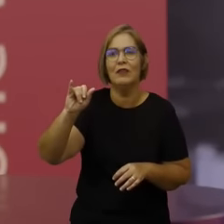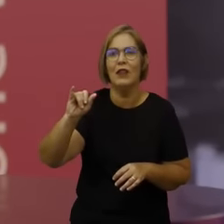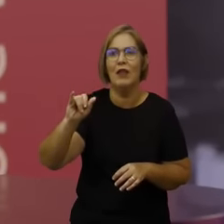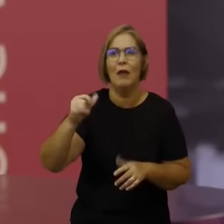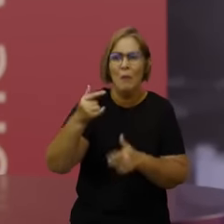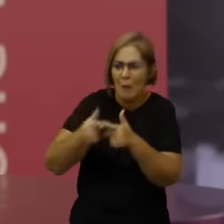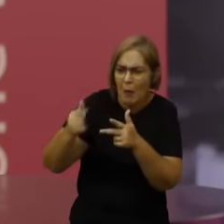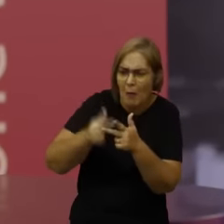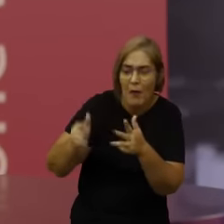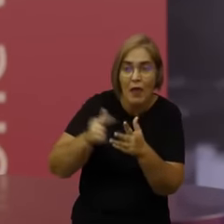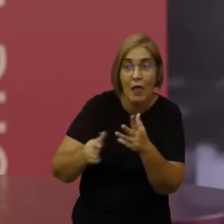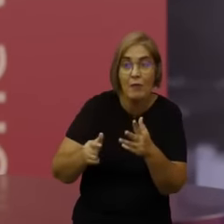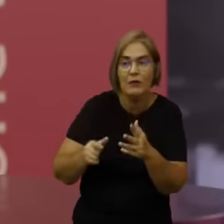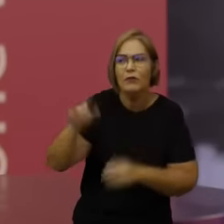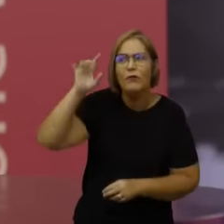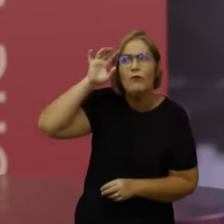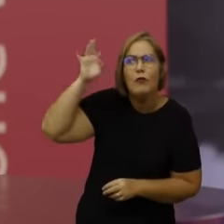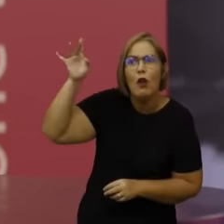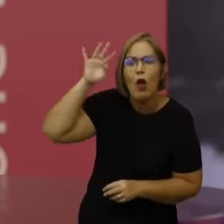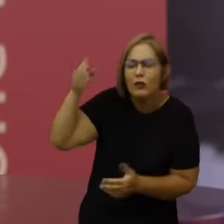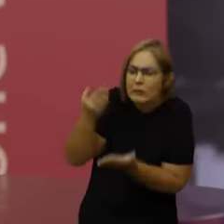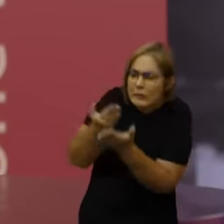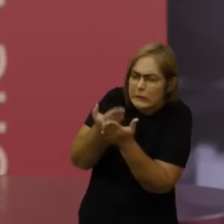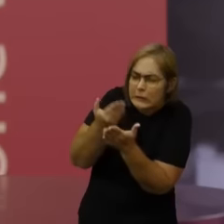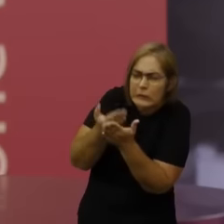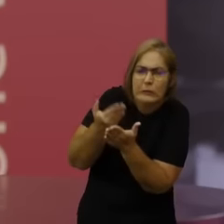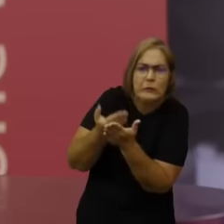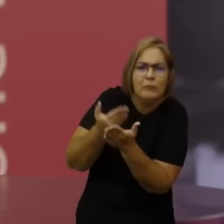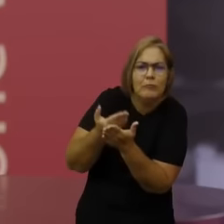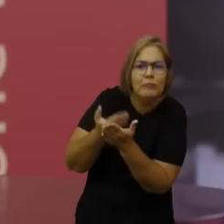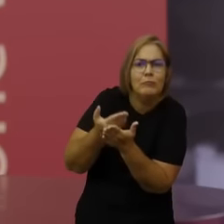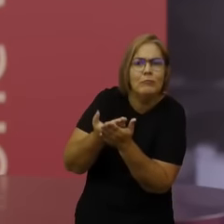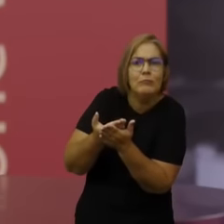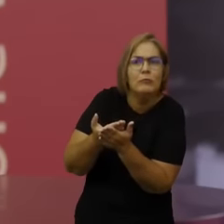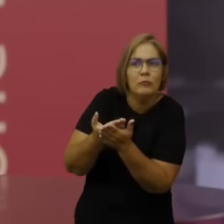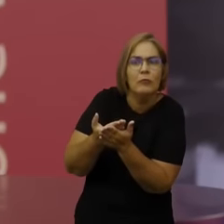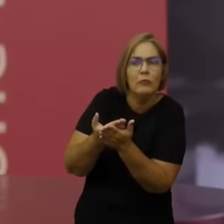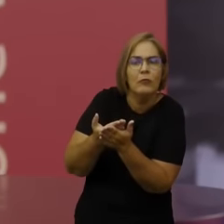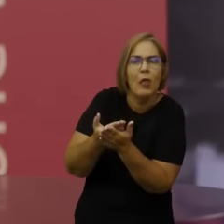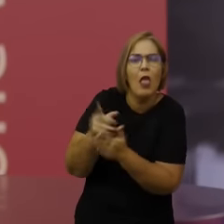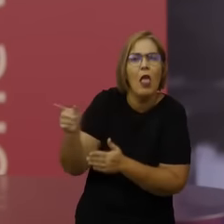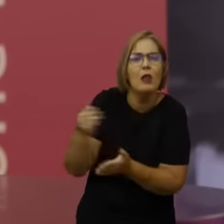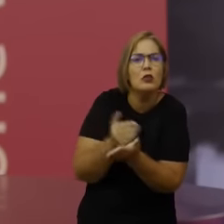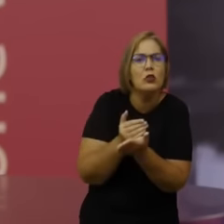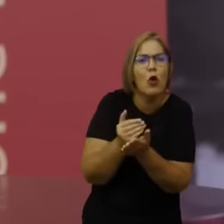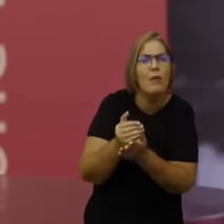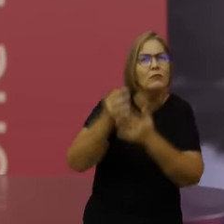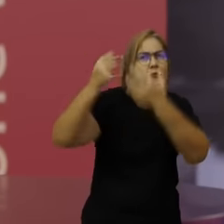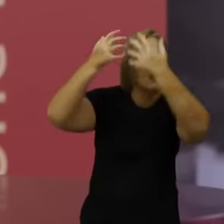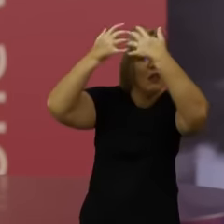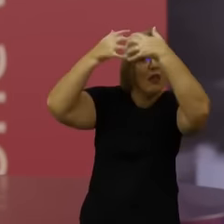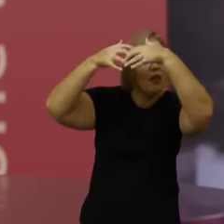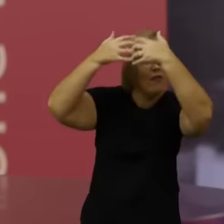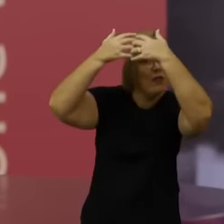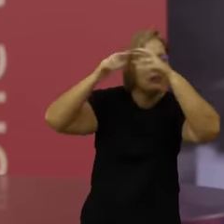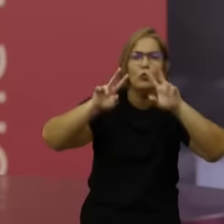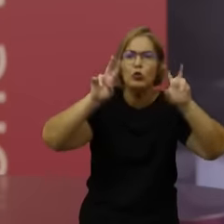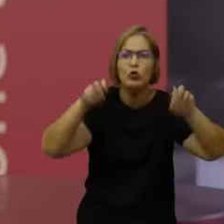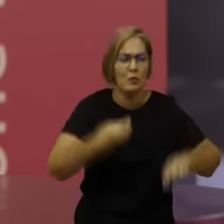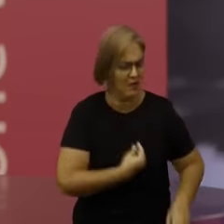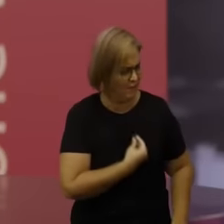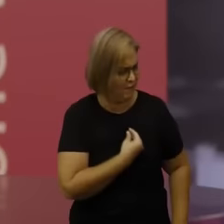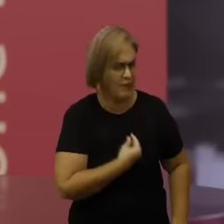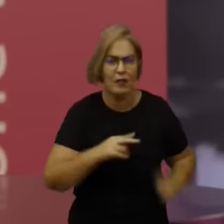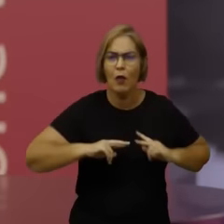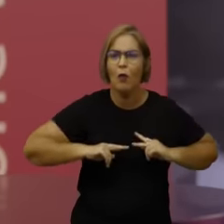depois. os filósofos, ah, quando vão começar a sua reflexão acerca da vida humana, de como conduzir